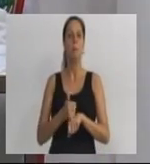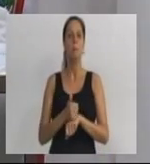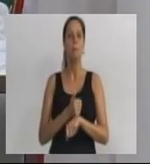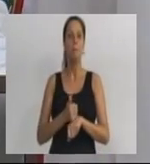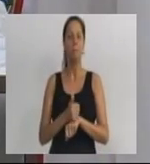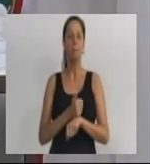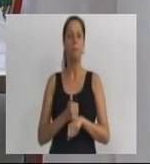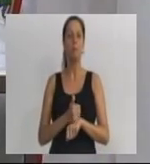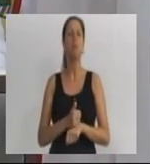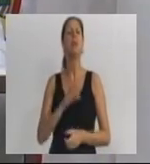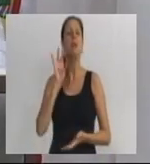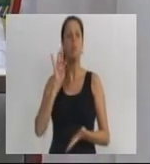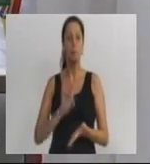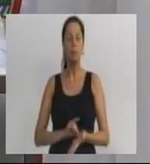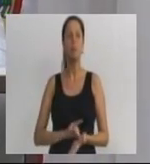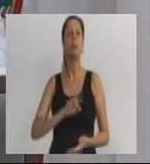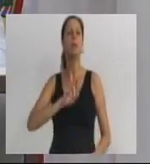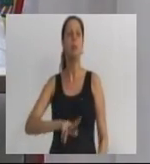é capacho.